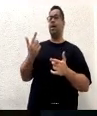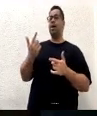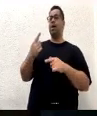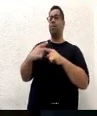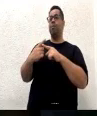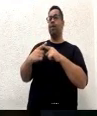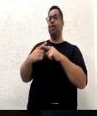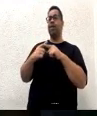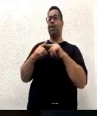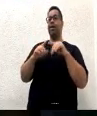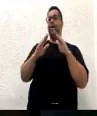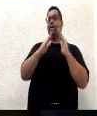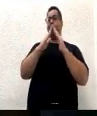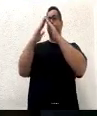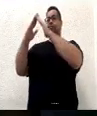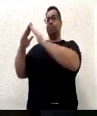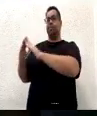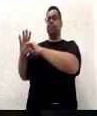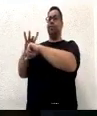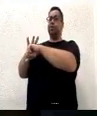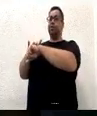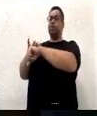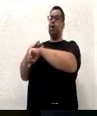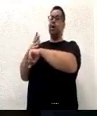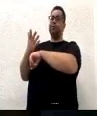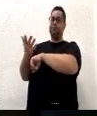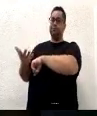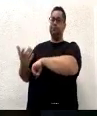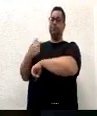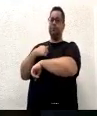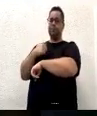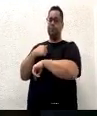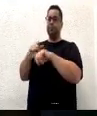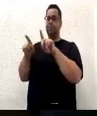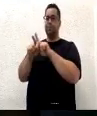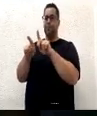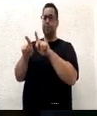doente. Né? E vou também